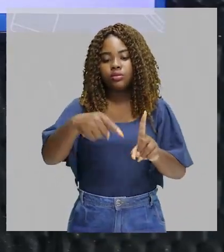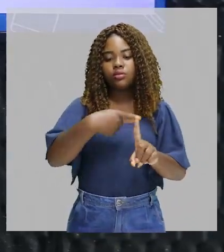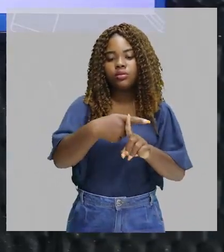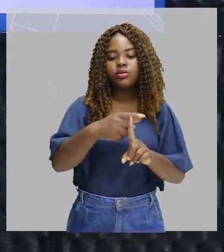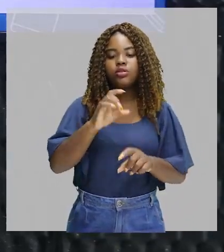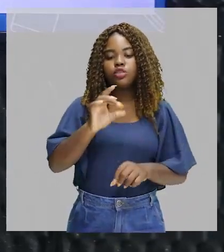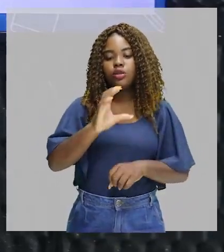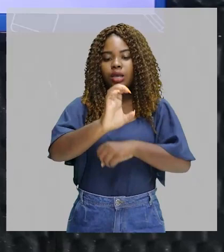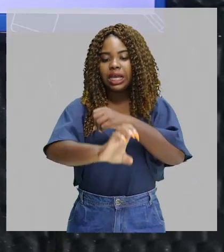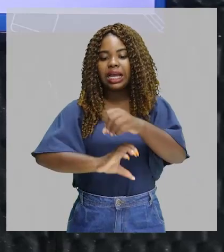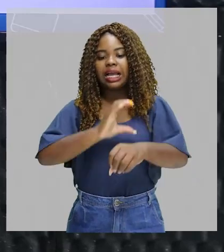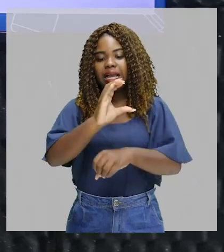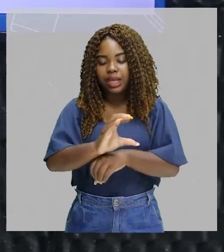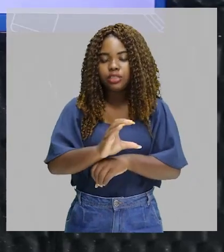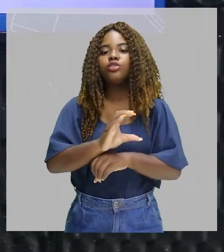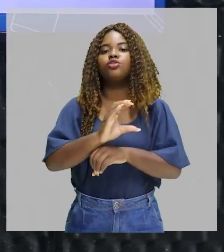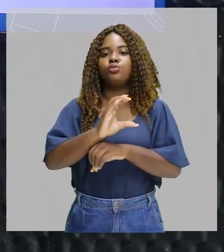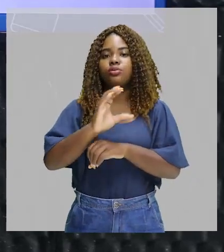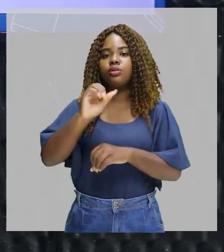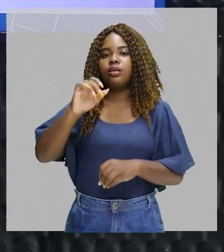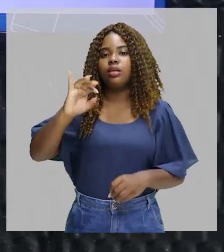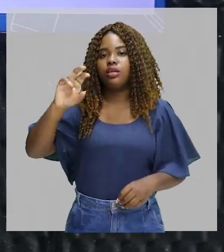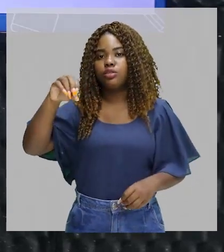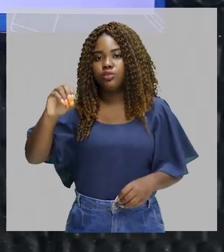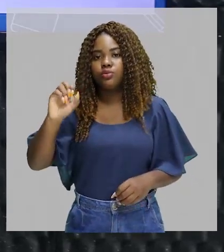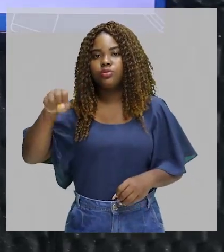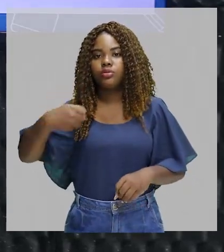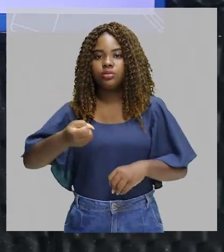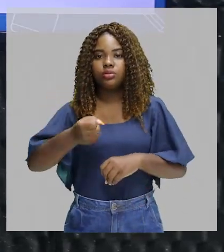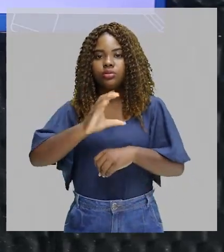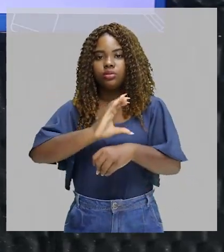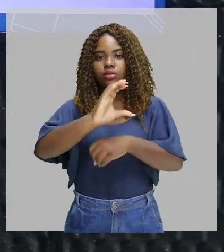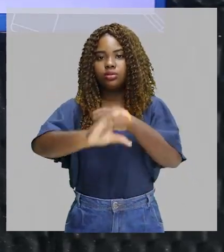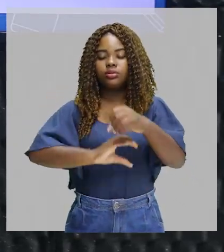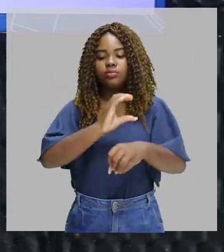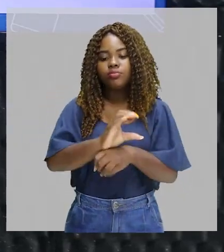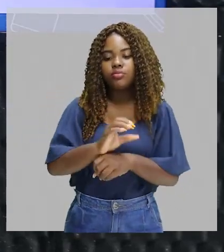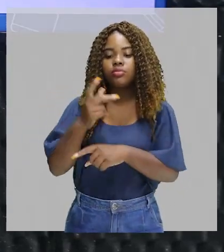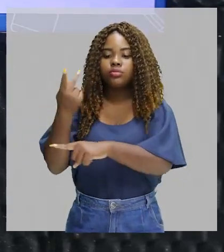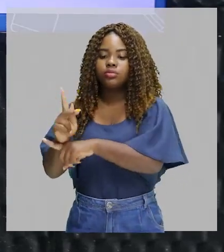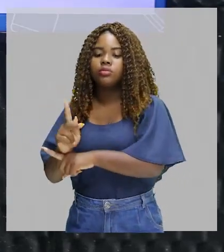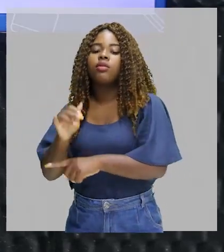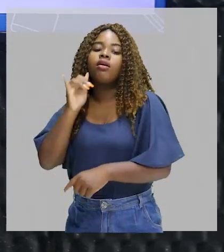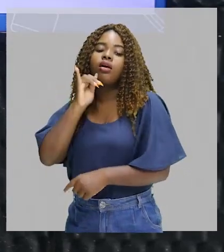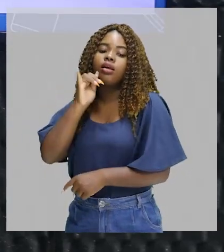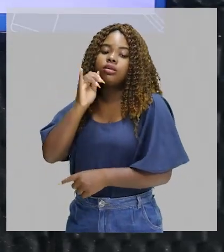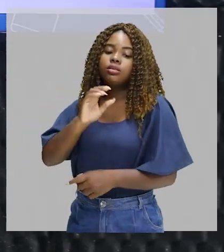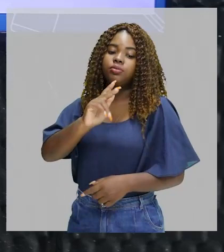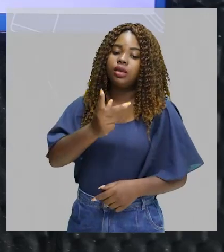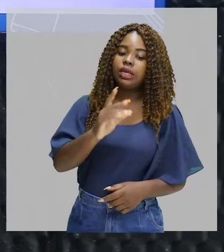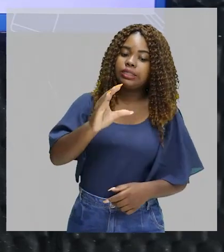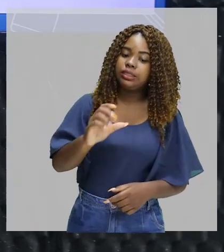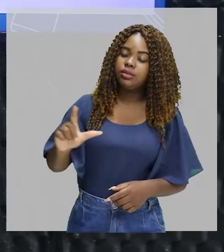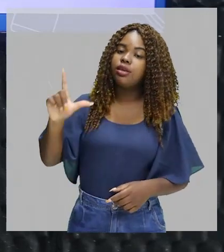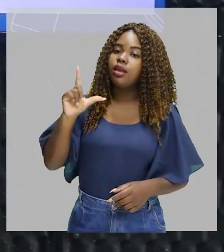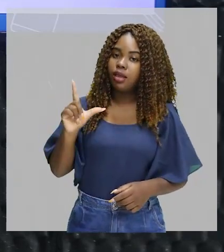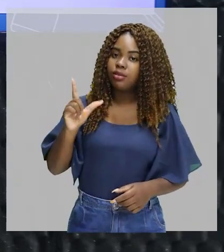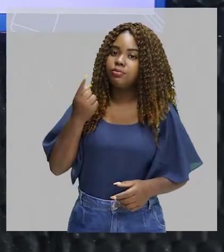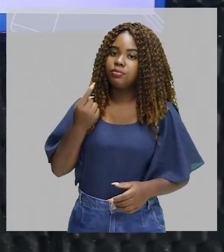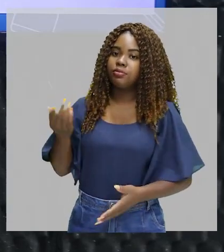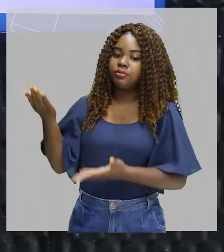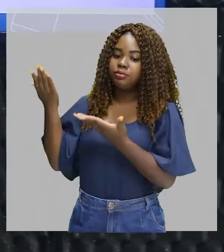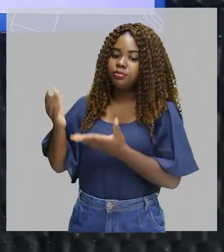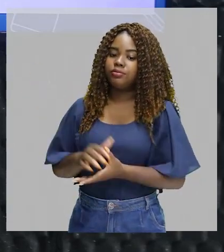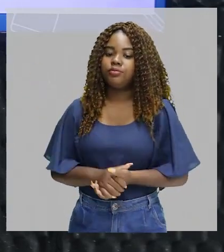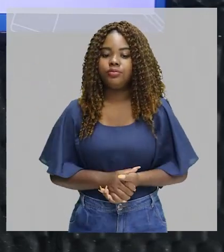cátion hidrogênio H+. Exemplo clássico, o HCl, o ácido clorídrico. Então, HCl na presença de